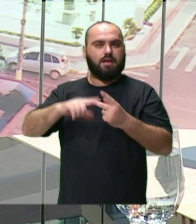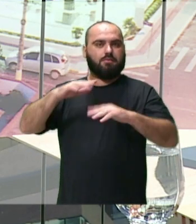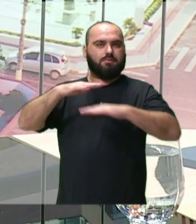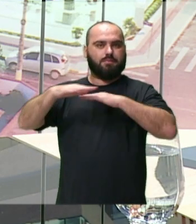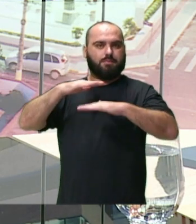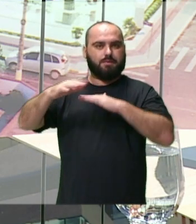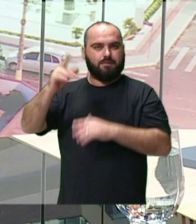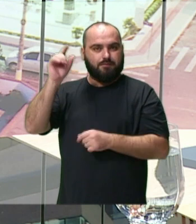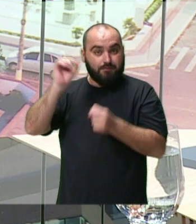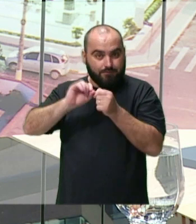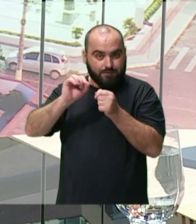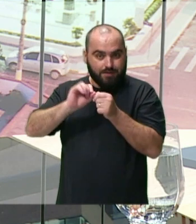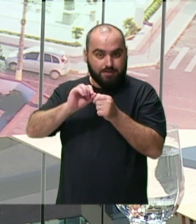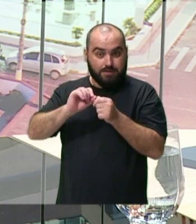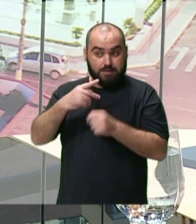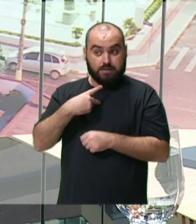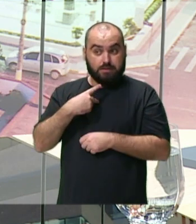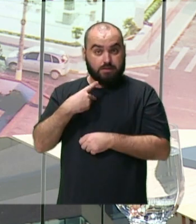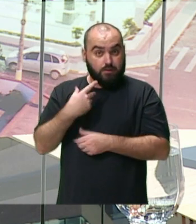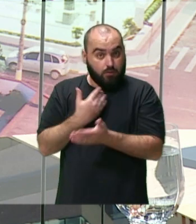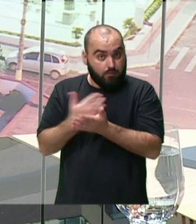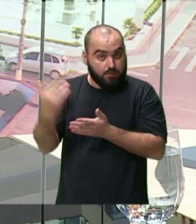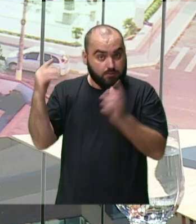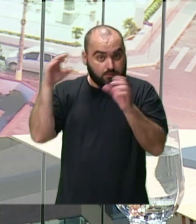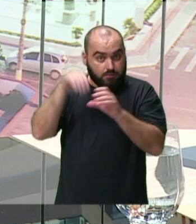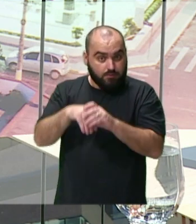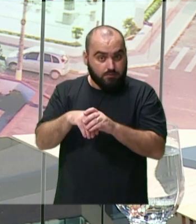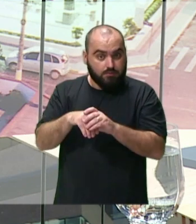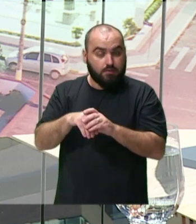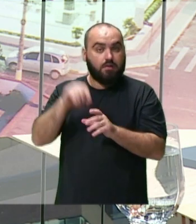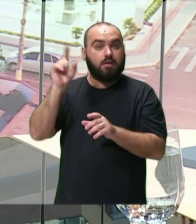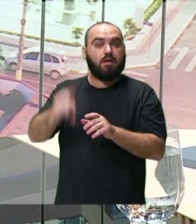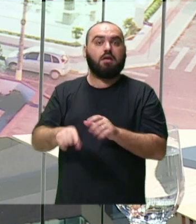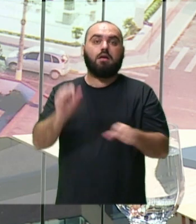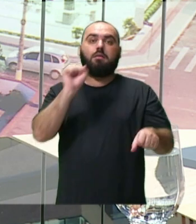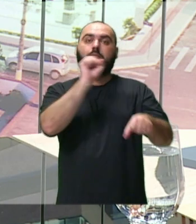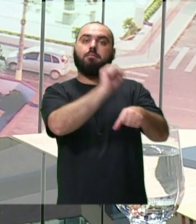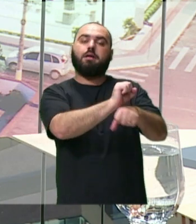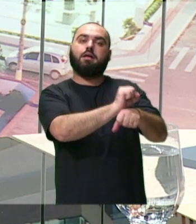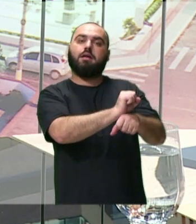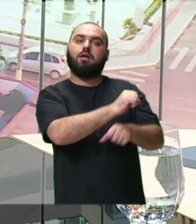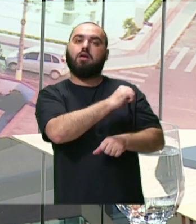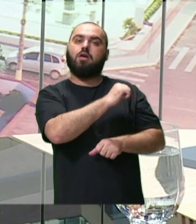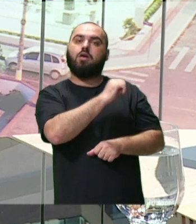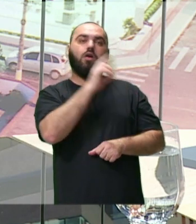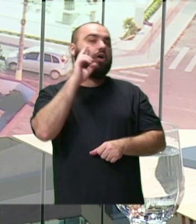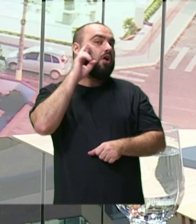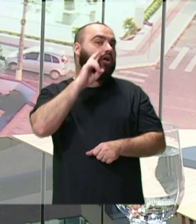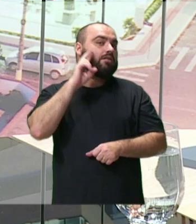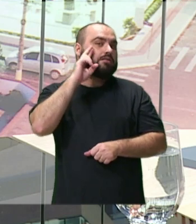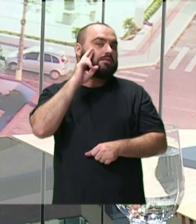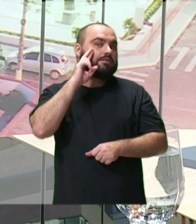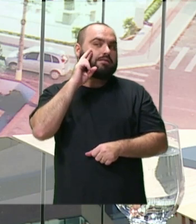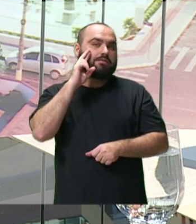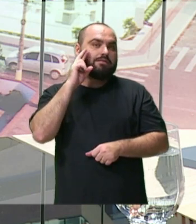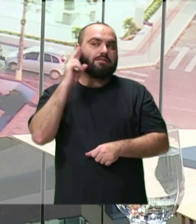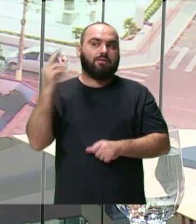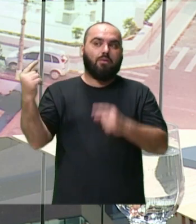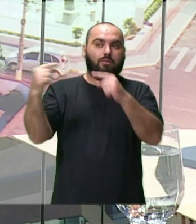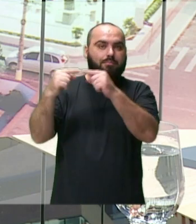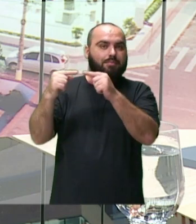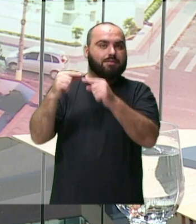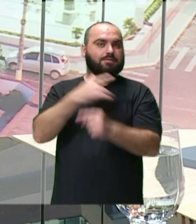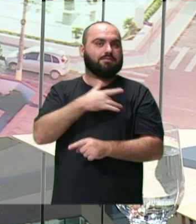gente fez, que saiu dessa casa, que é a Parada Rosa, que tem a ver com a saúde. Nós juntamos as